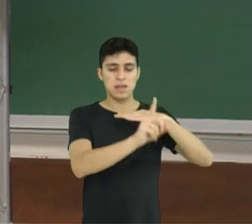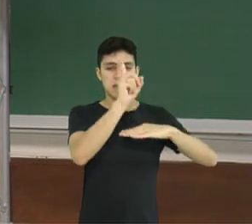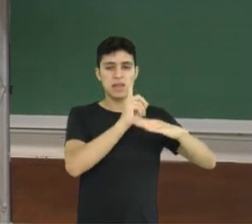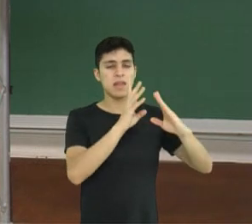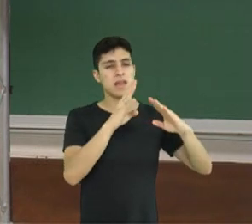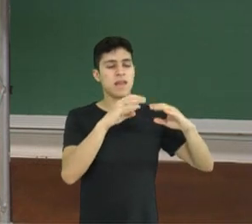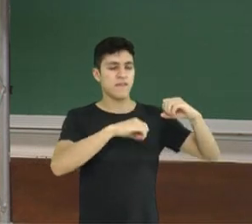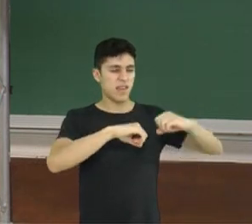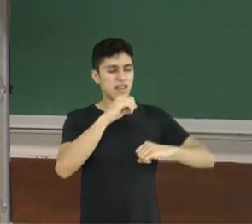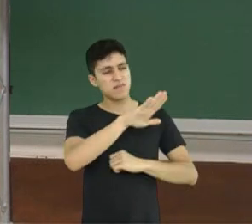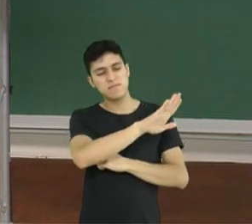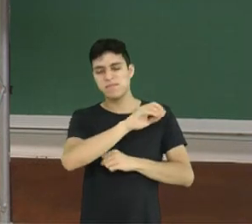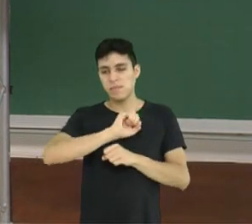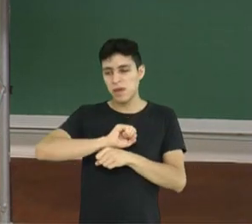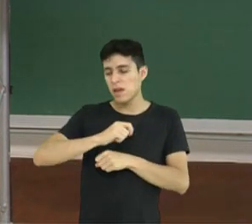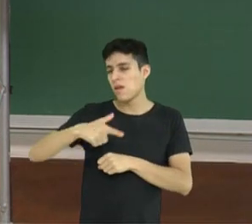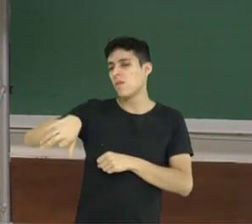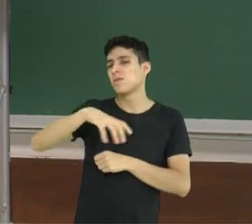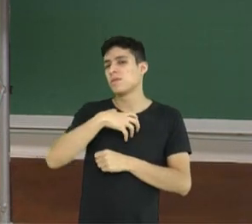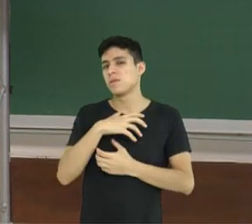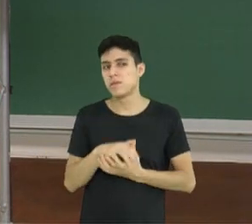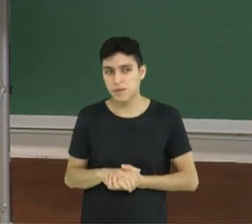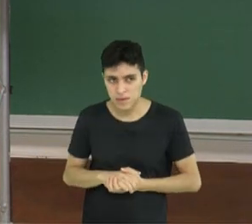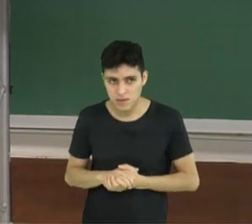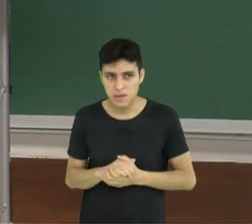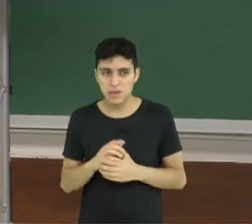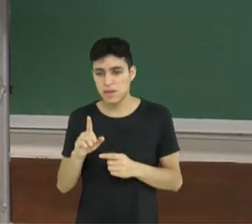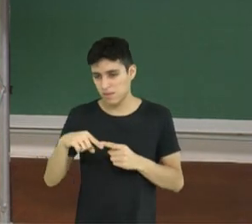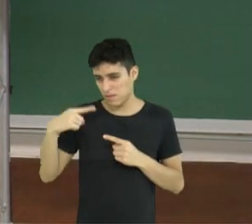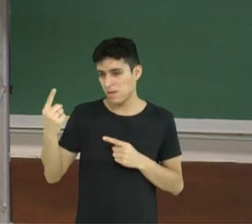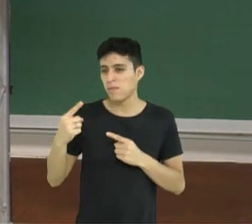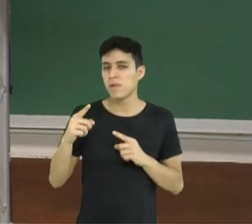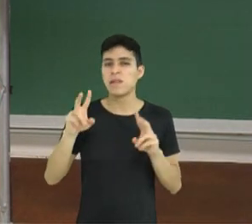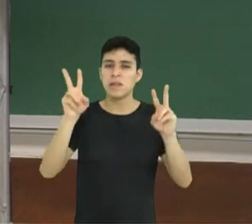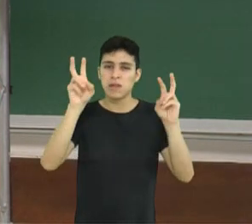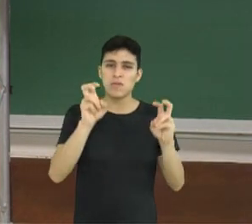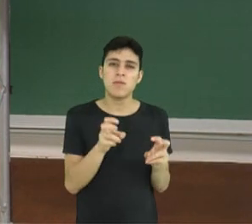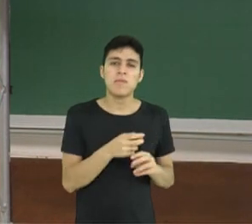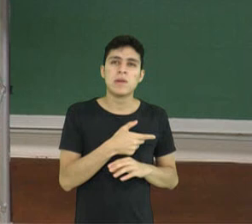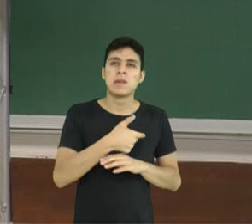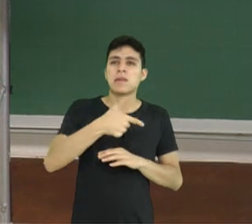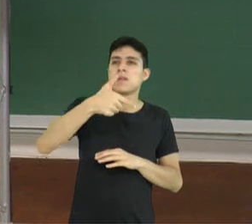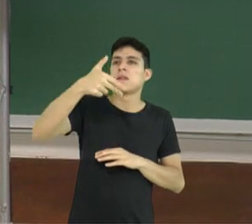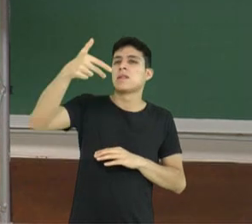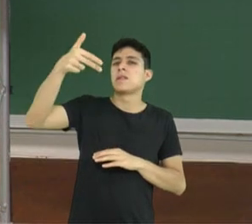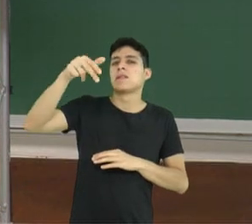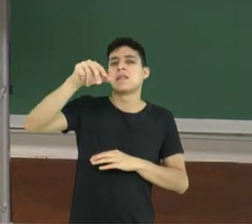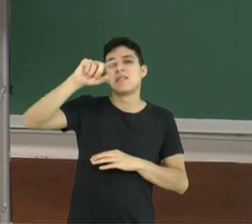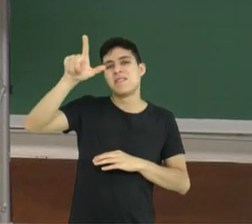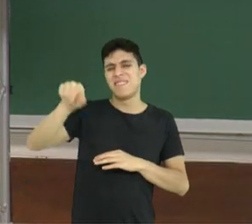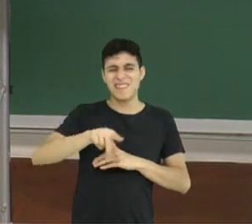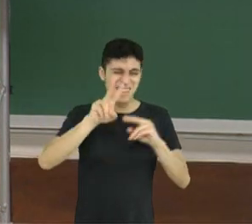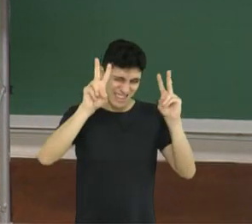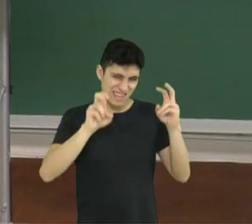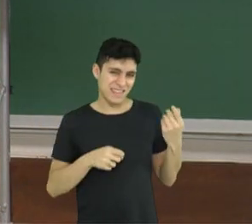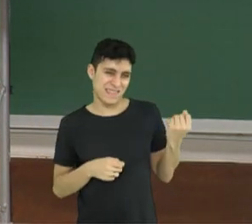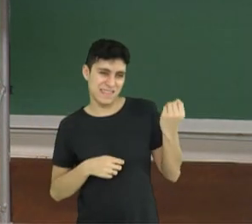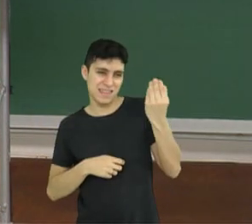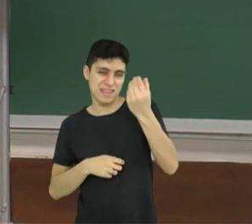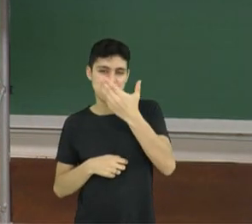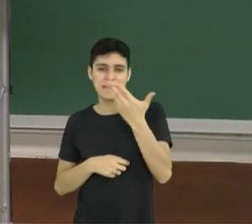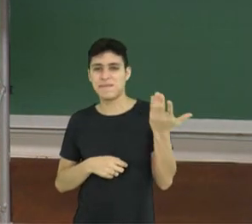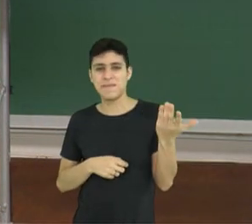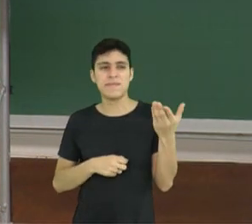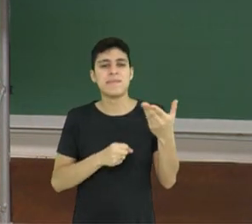né ele começou a inventar isso lembre-se que 1903 ele fez Viagem à Lua sensacional né baseado